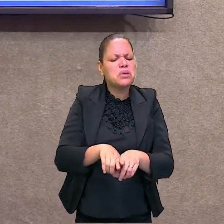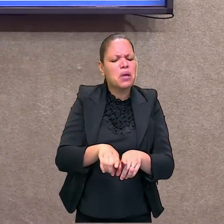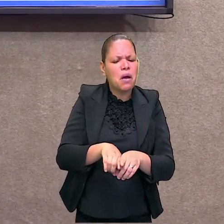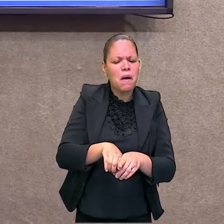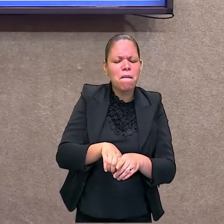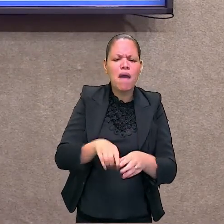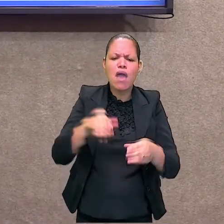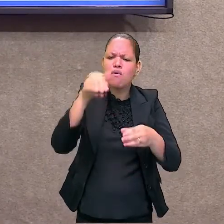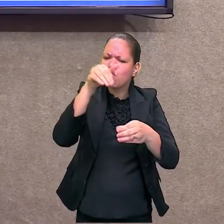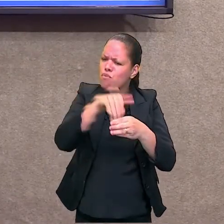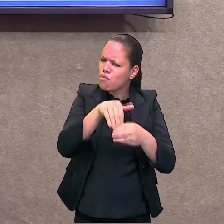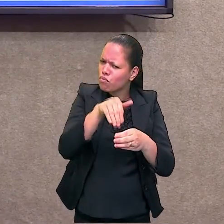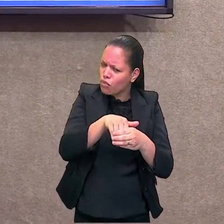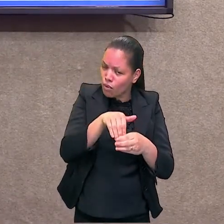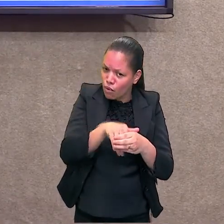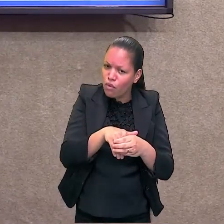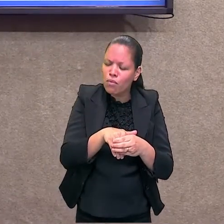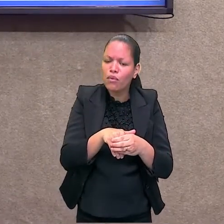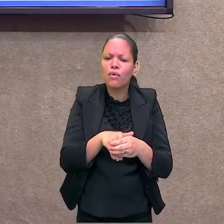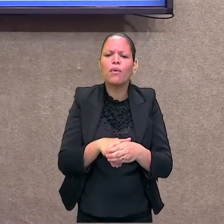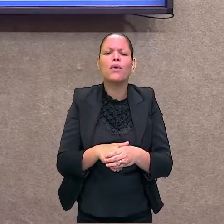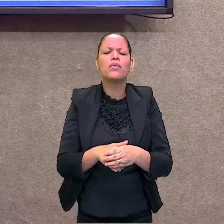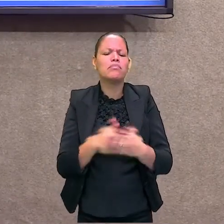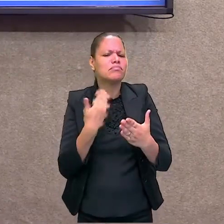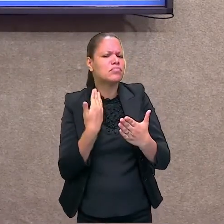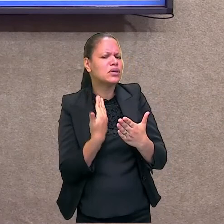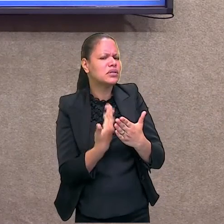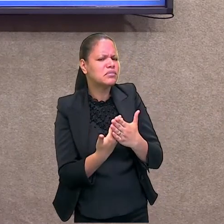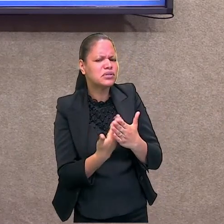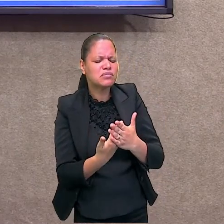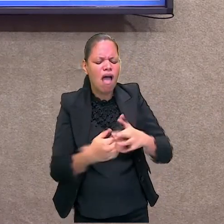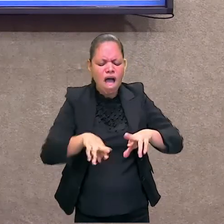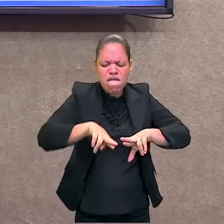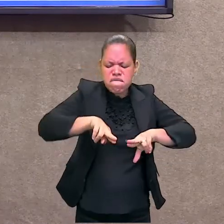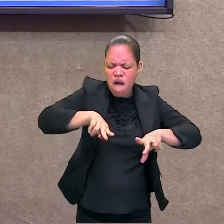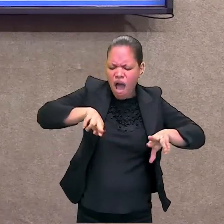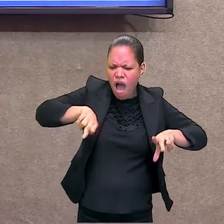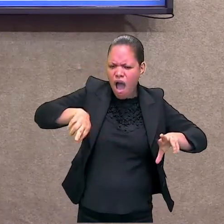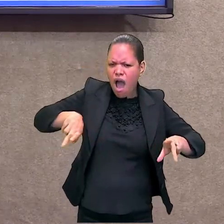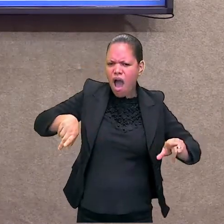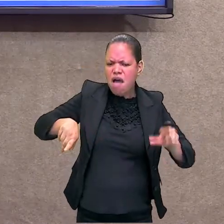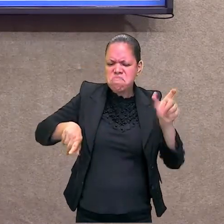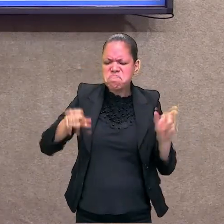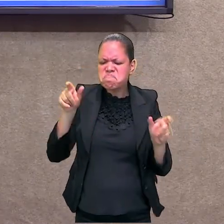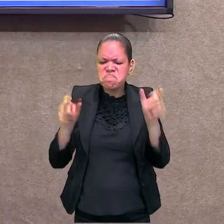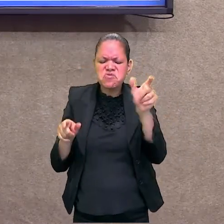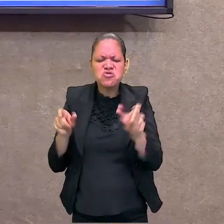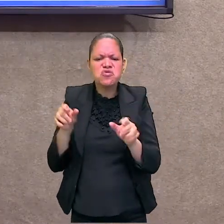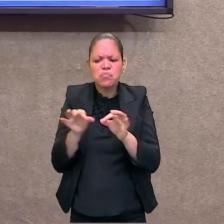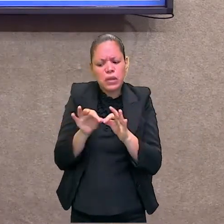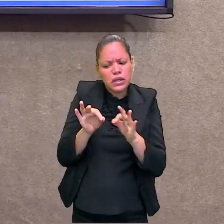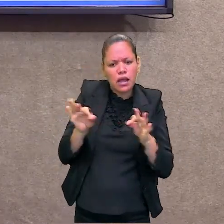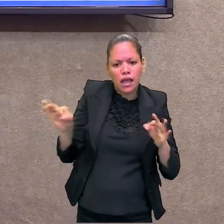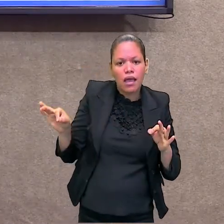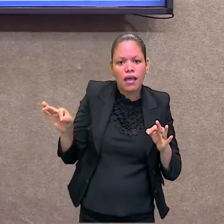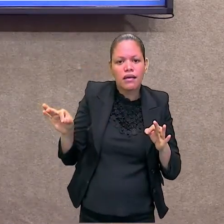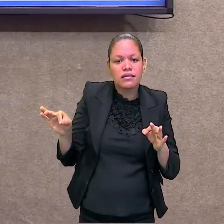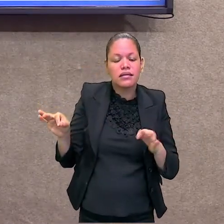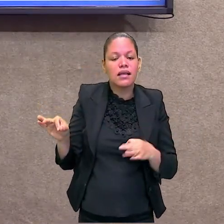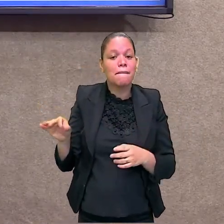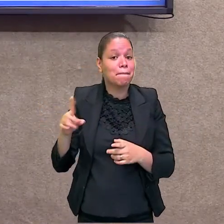retas secantes, outros elementos. Mas vamos trazer em uma próxima aula, quando vocês também